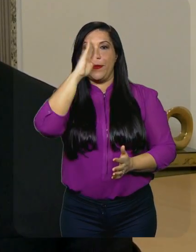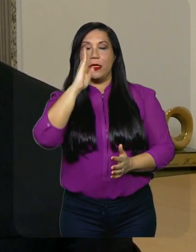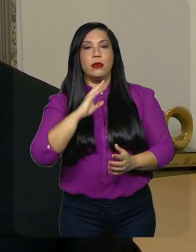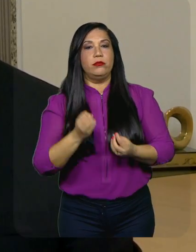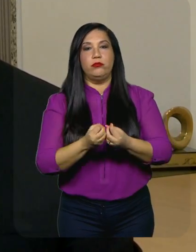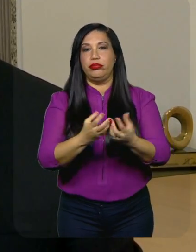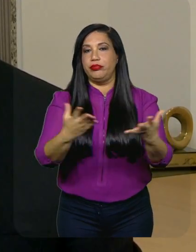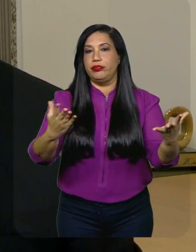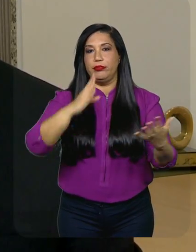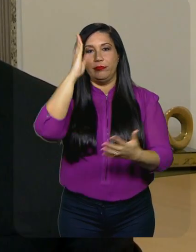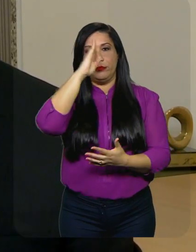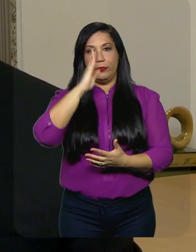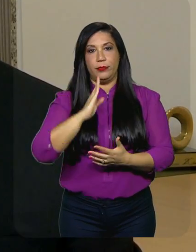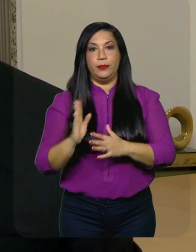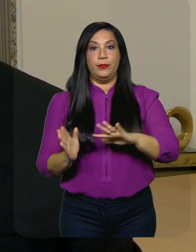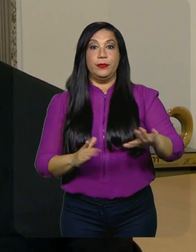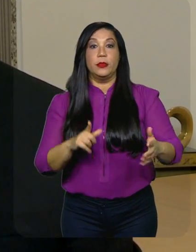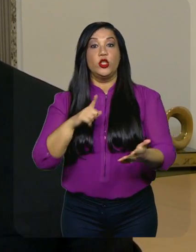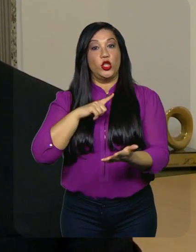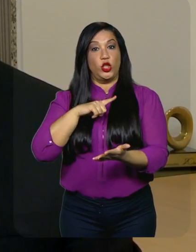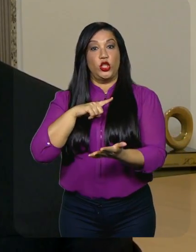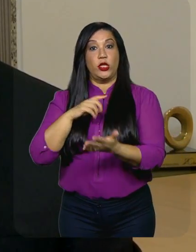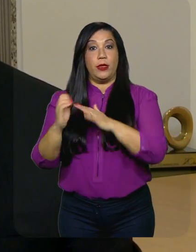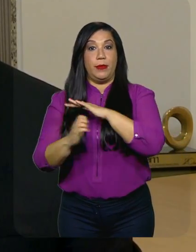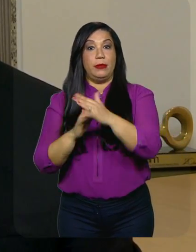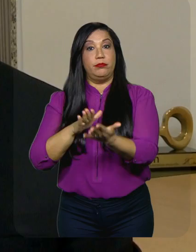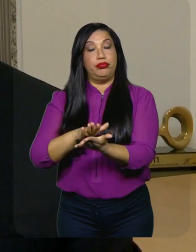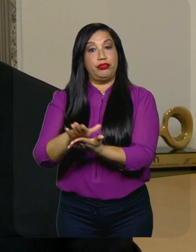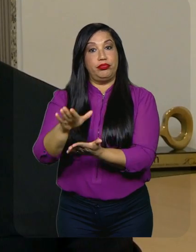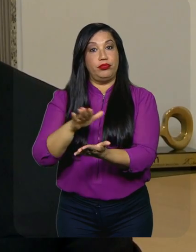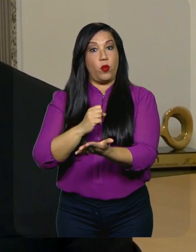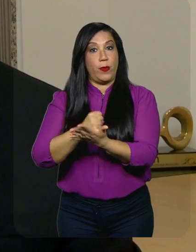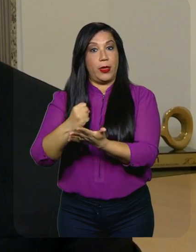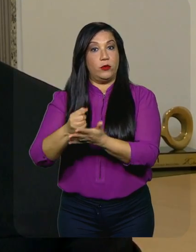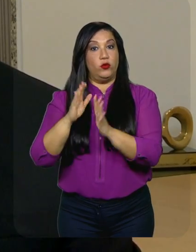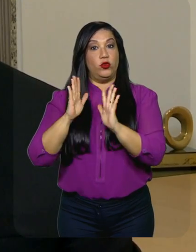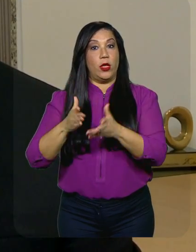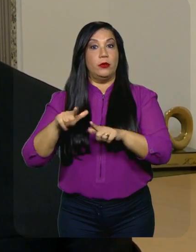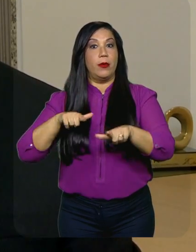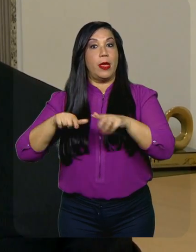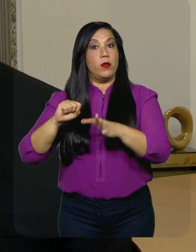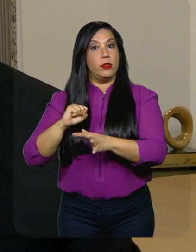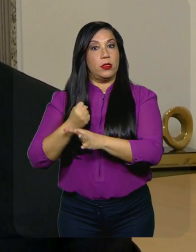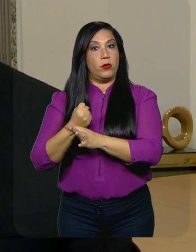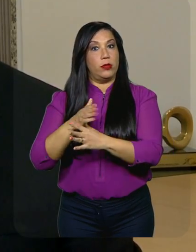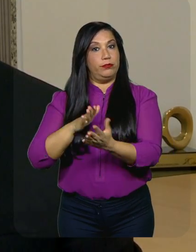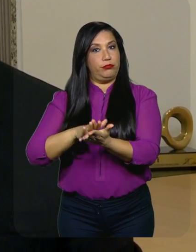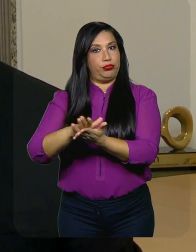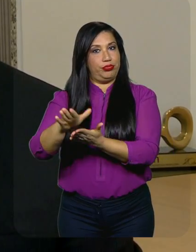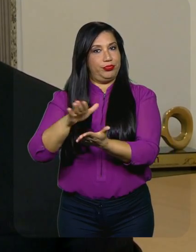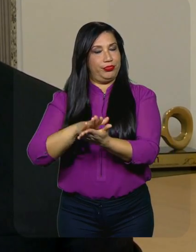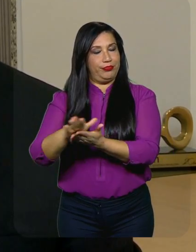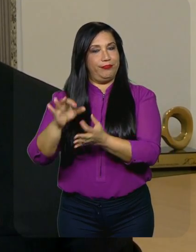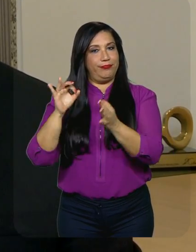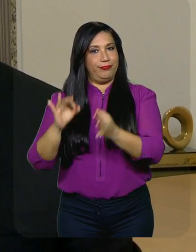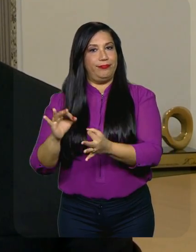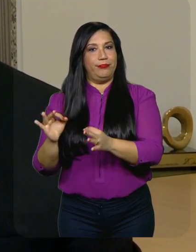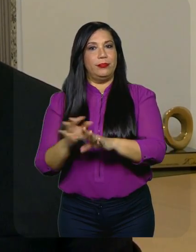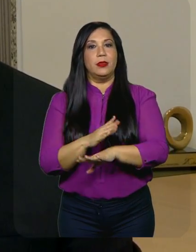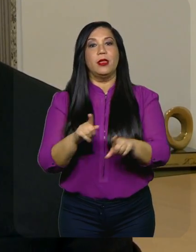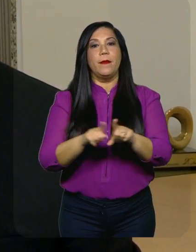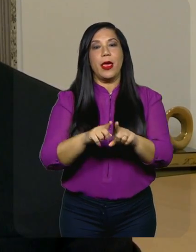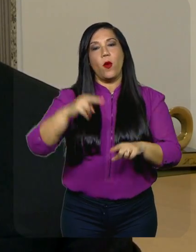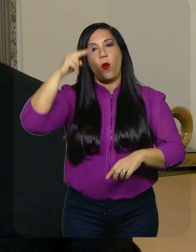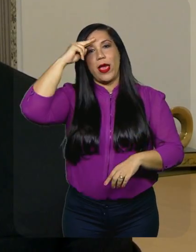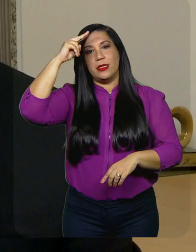Brasil todo. Temos uma gráfica contratada especificamente para que trabalha com segurança de impressão. E também os batalhões do